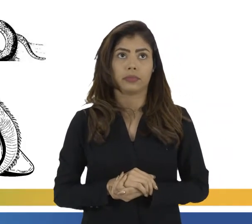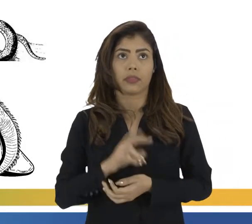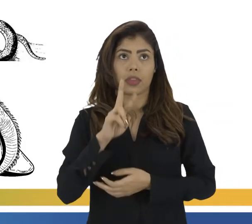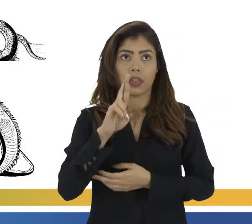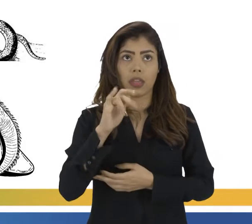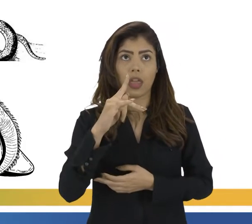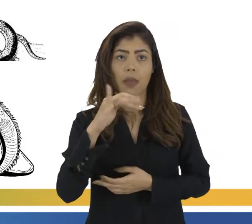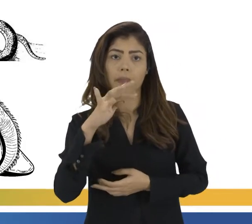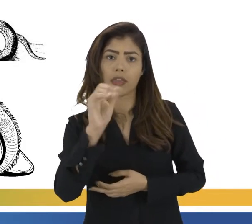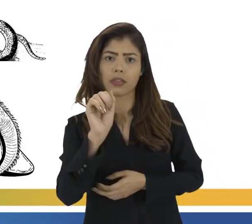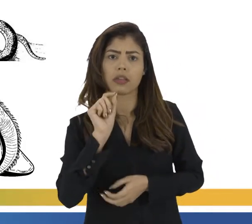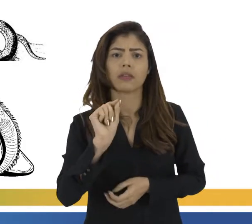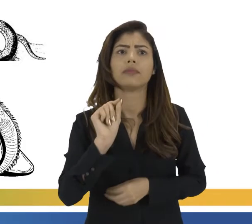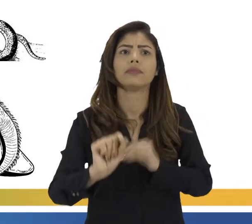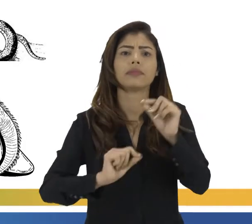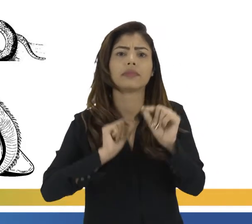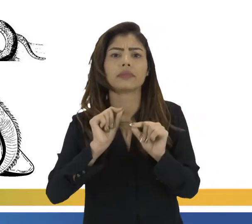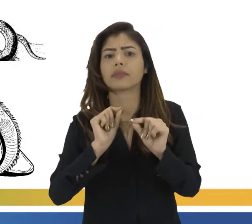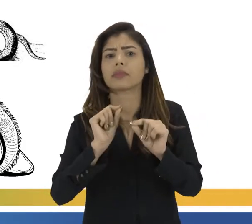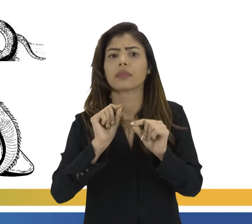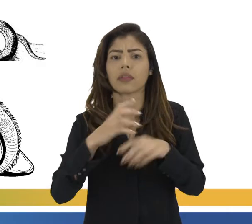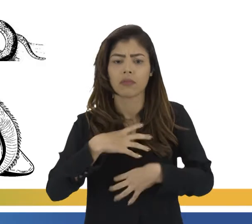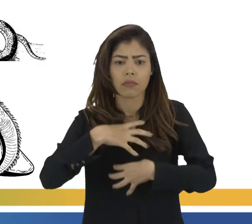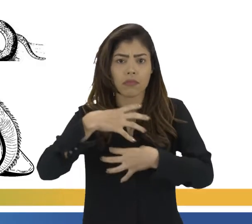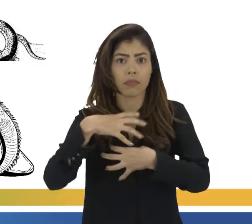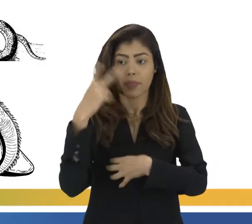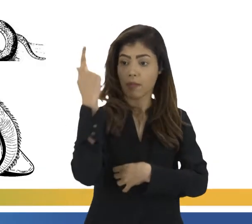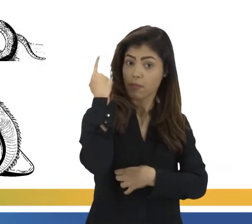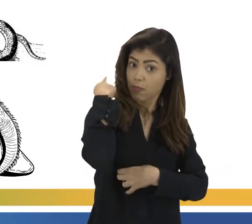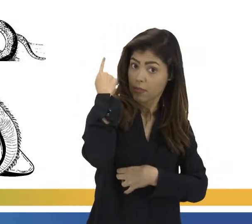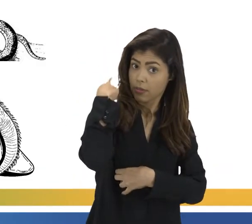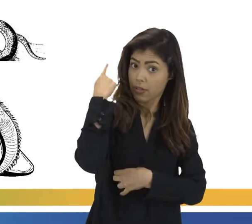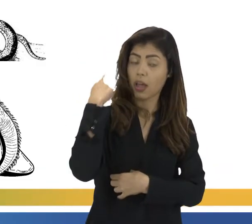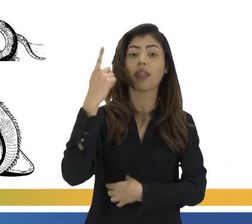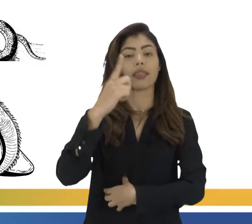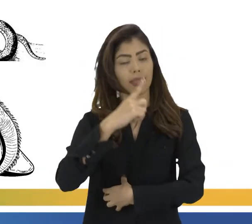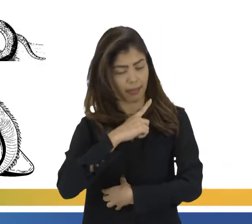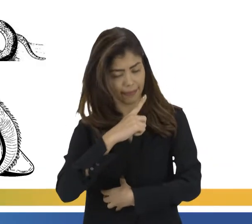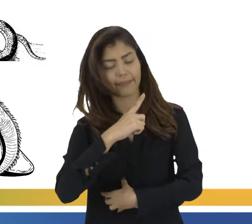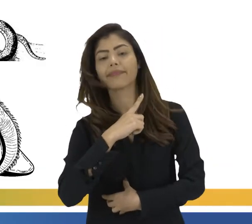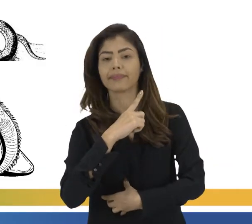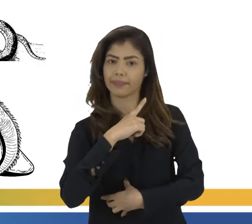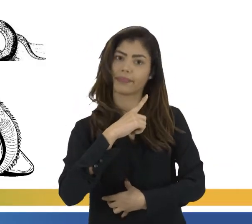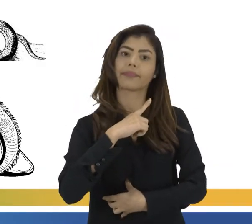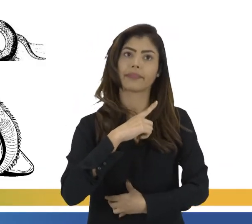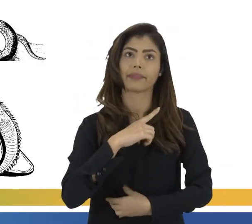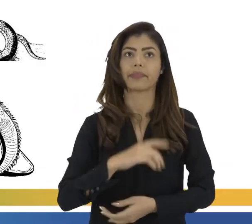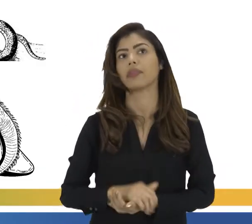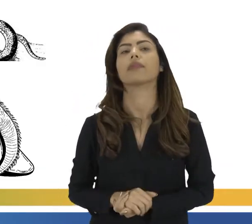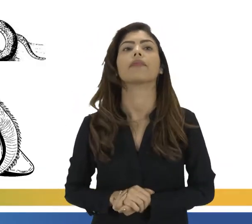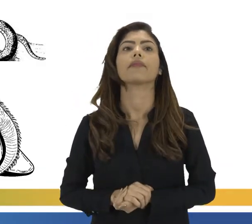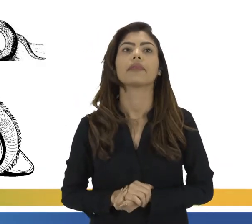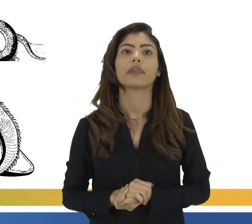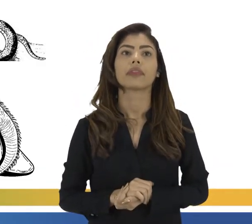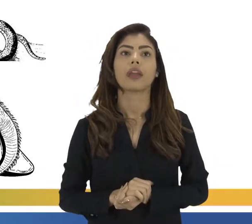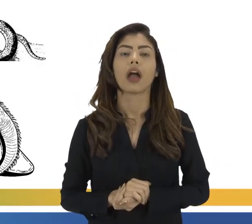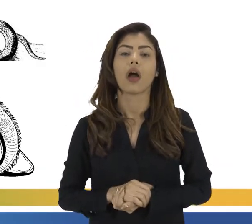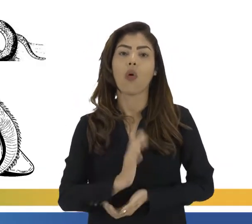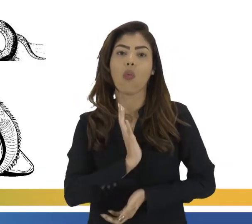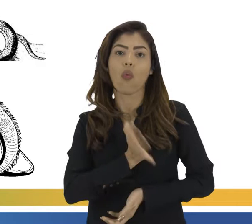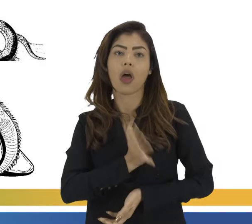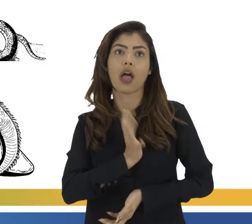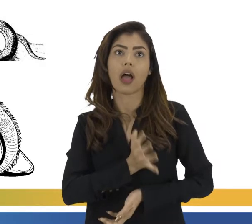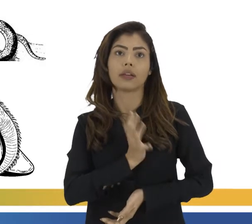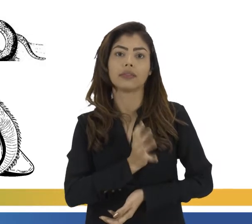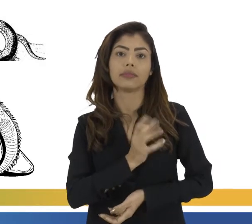Répteis. Os répteis, a respiração já é pulmonar, então eles possuem pulmões, ok, gente? E o coração